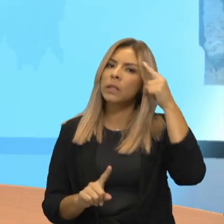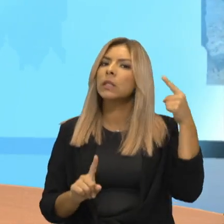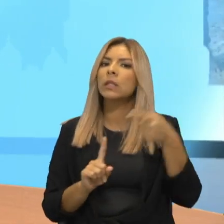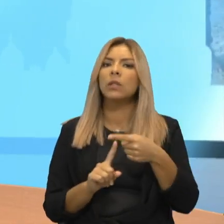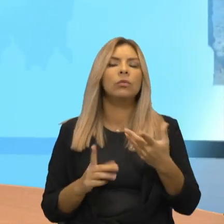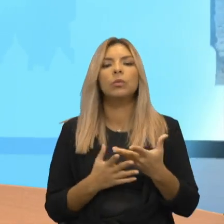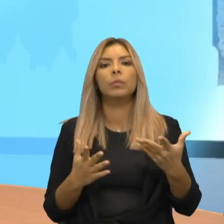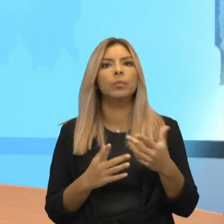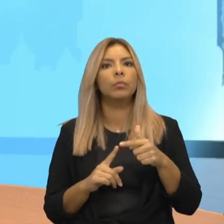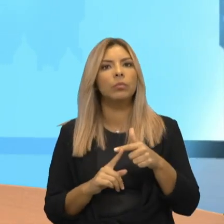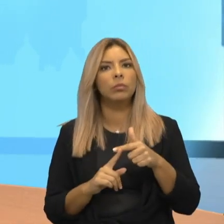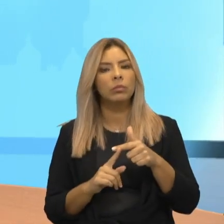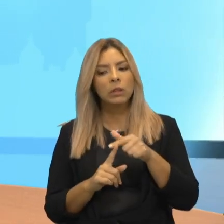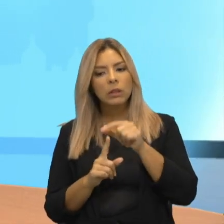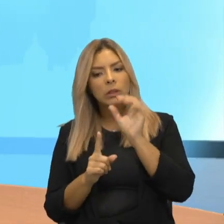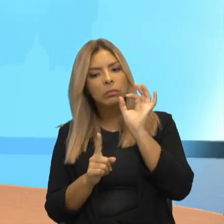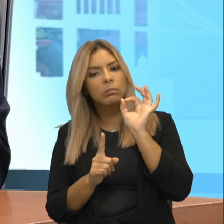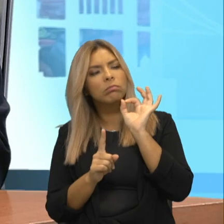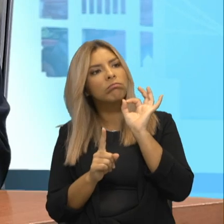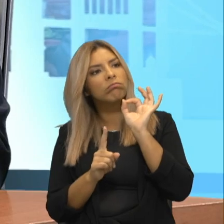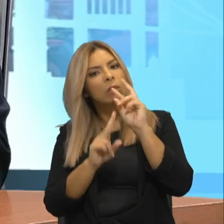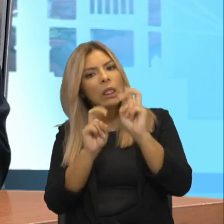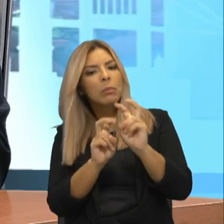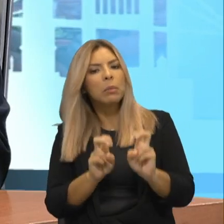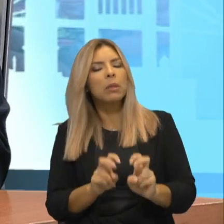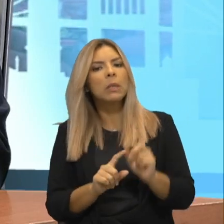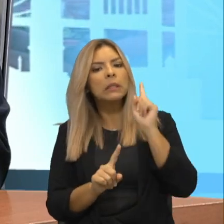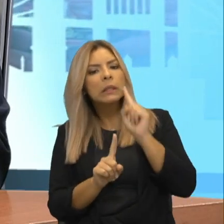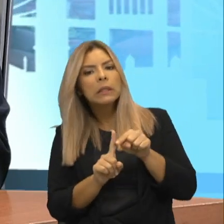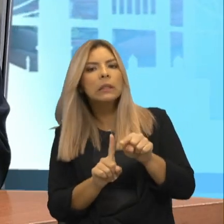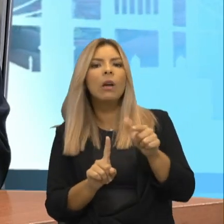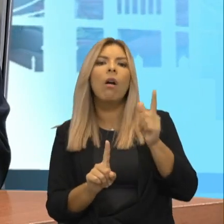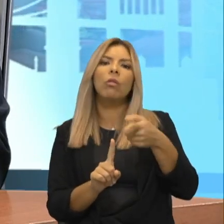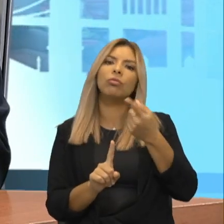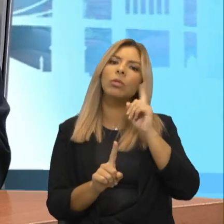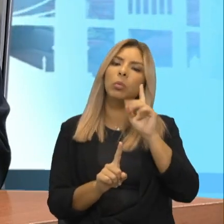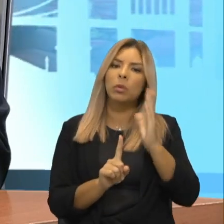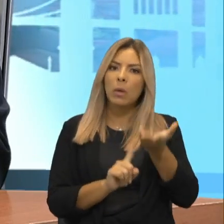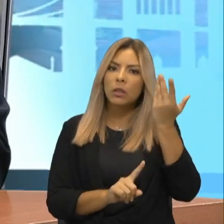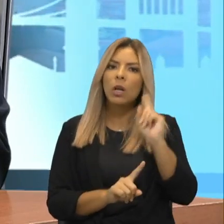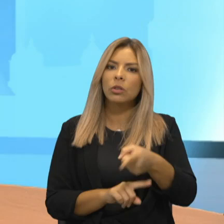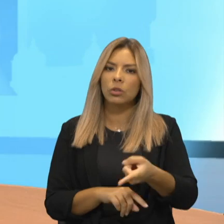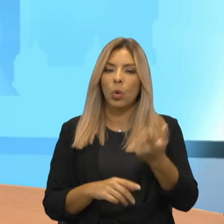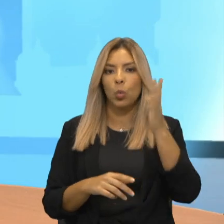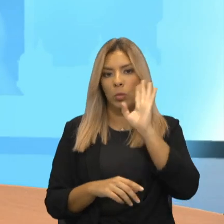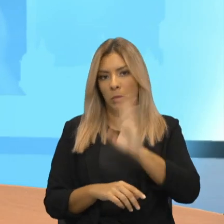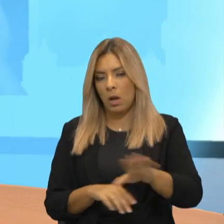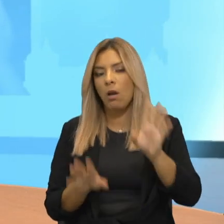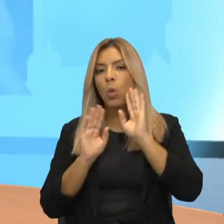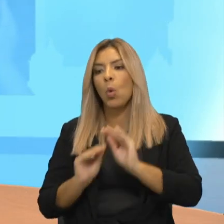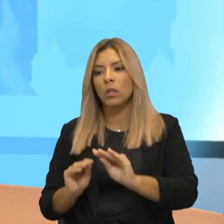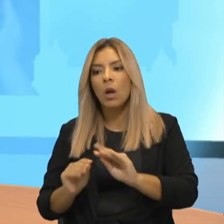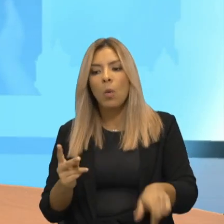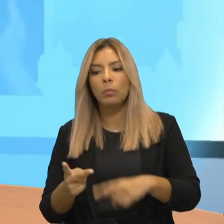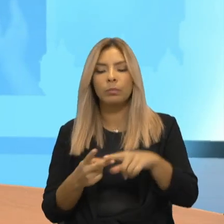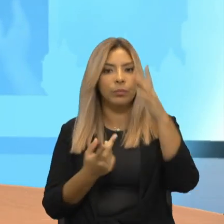que pontos essenciais? Eu sei que ele vai estar aberto particularmente àqueles que estão ligados à educação, aos professores,